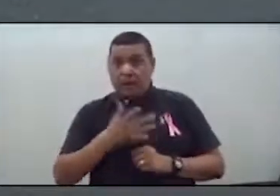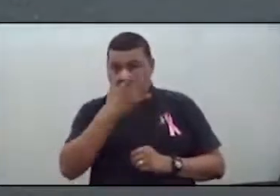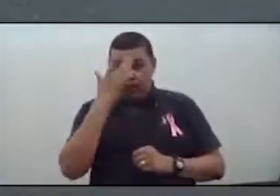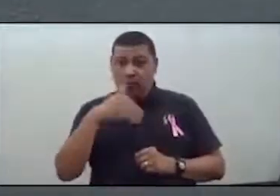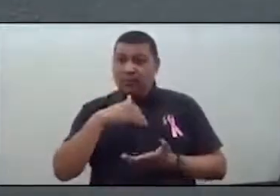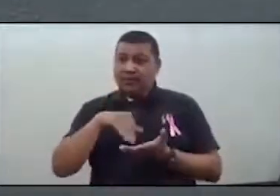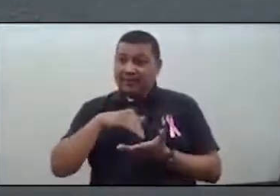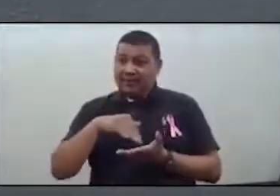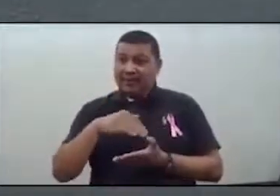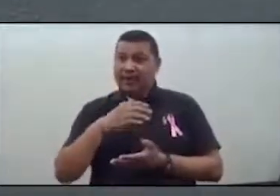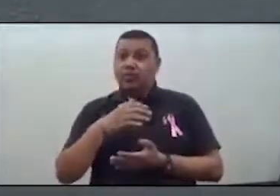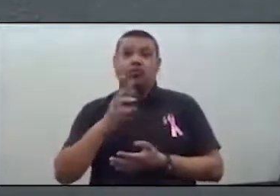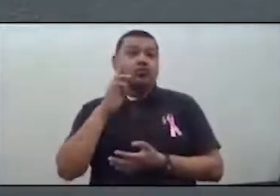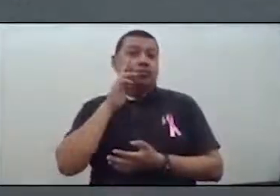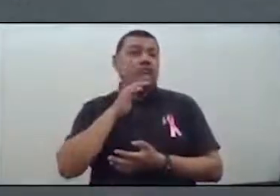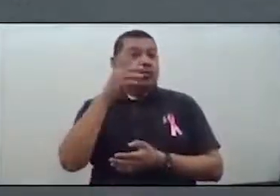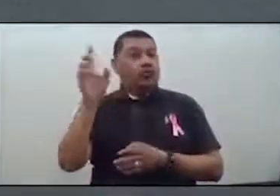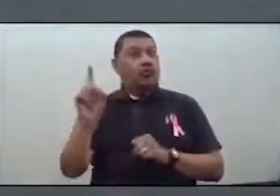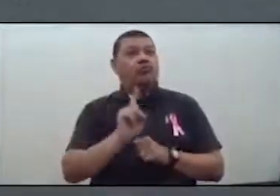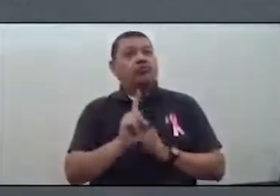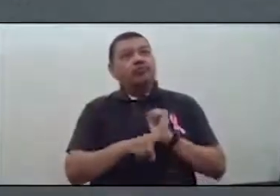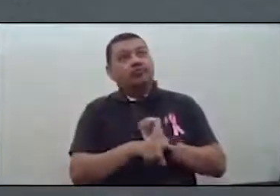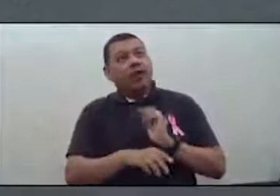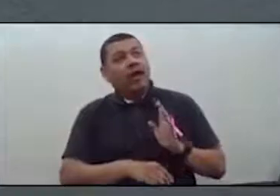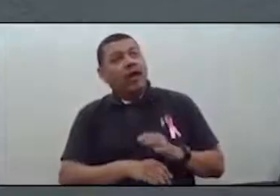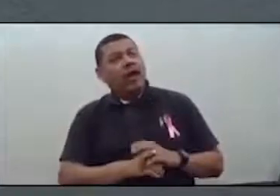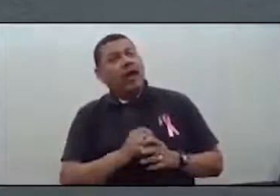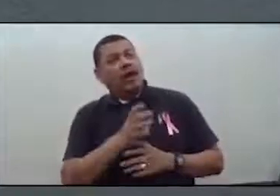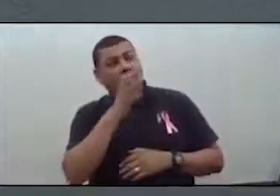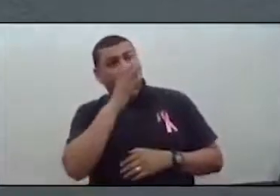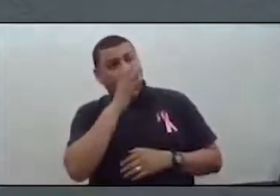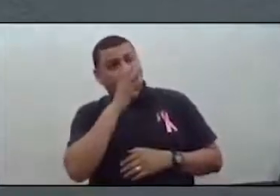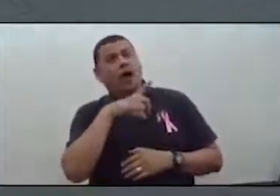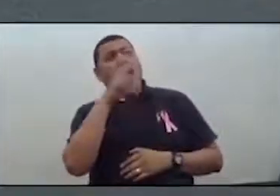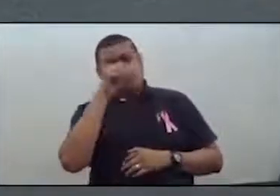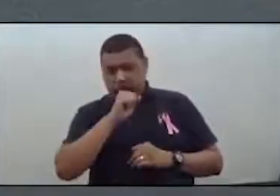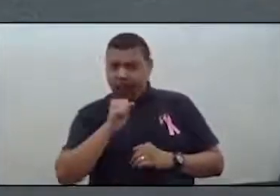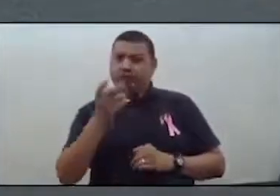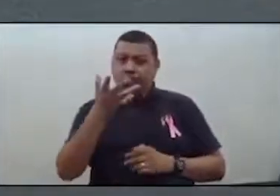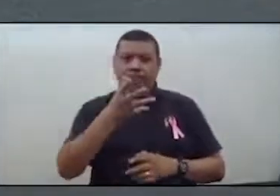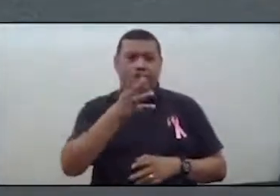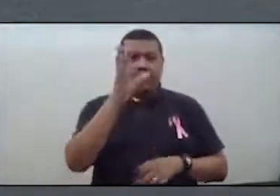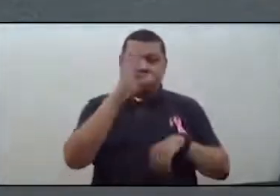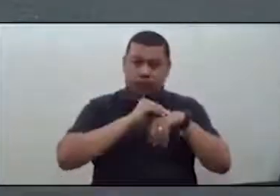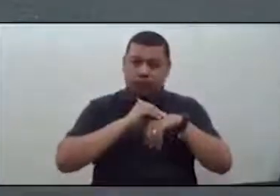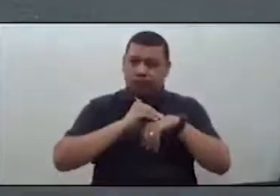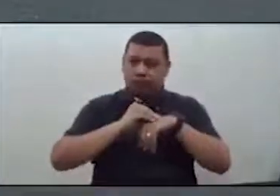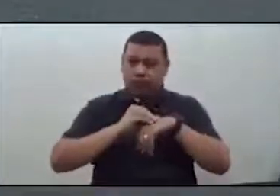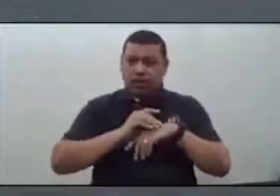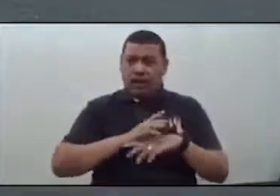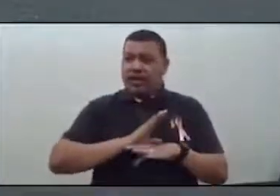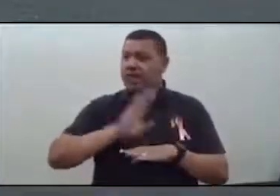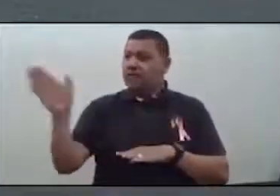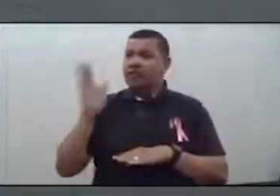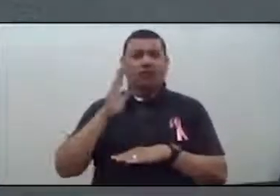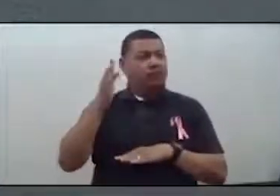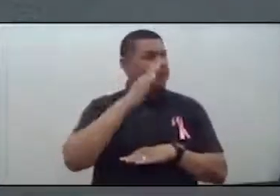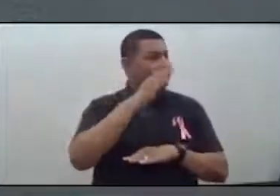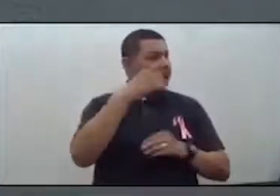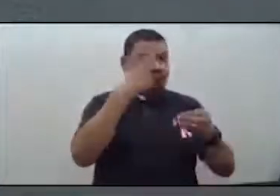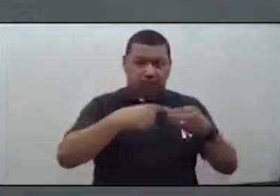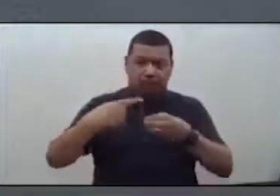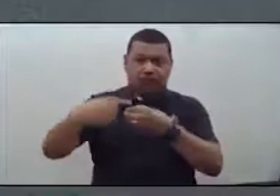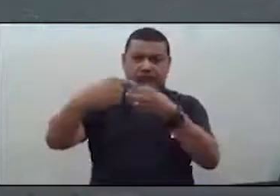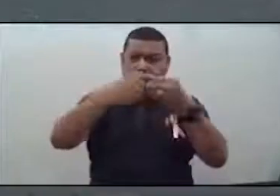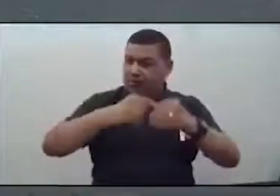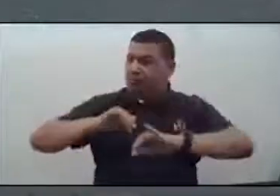fala dele foi em pegar aquele conhecimento e transmitir aí para o estado todo, porque ele era uma autoridade de café, mas de cacau ainda